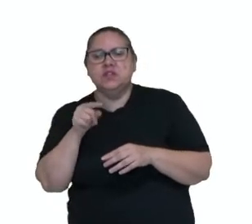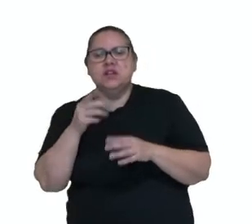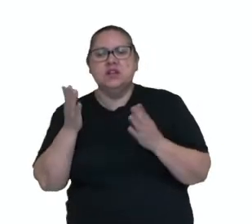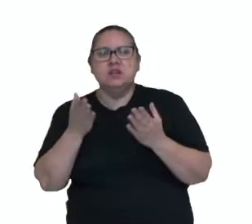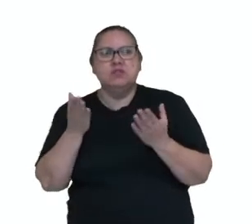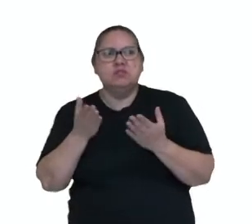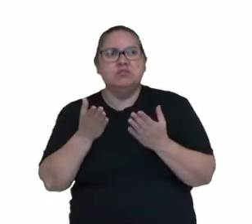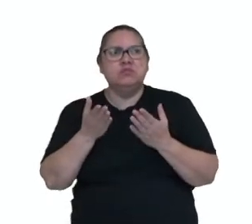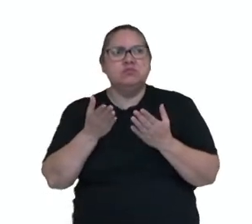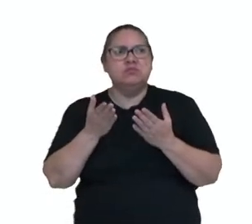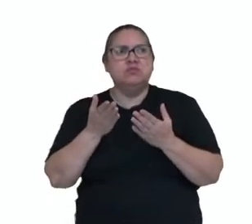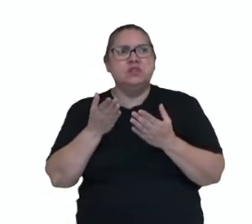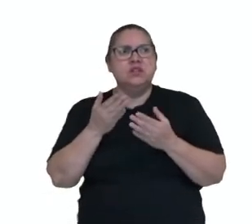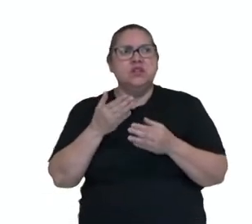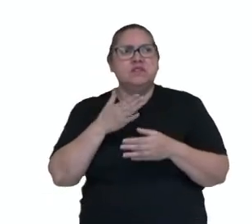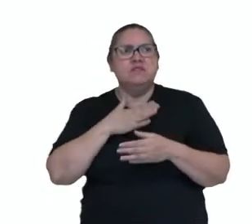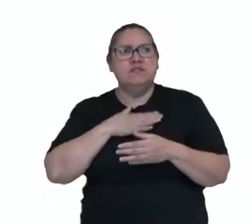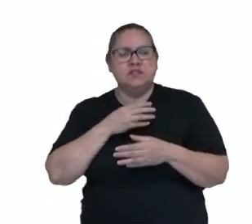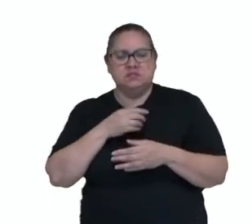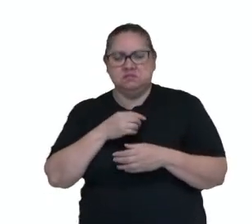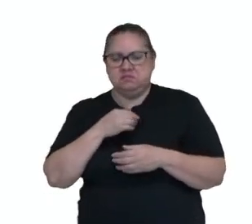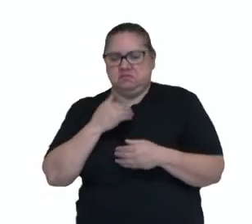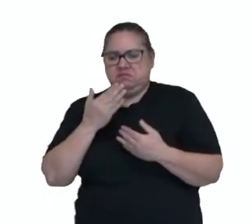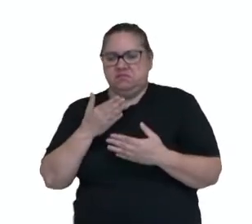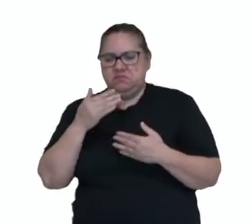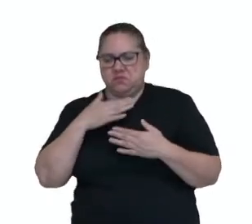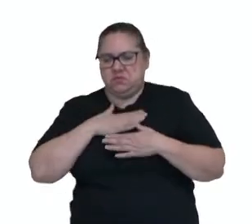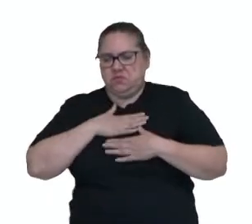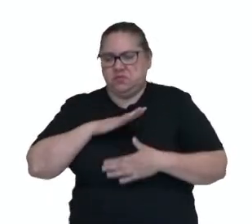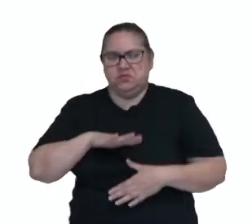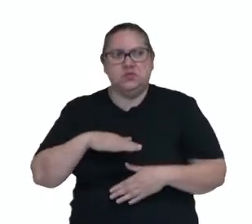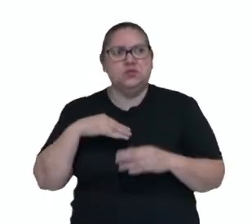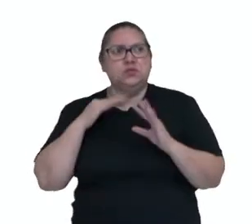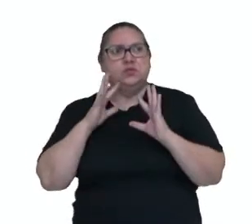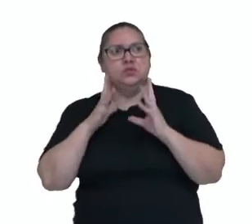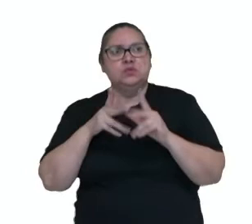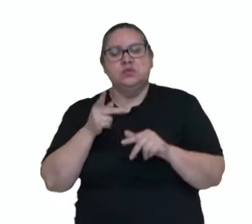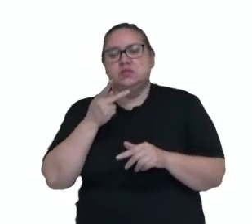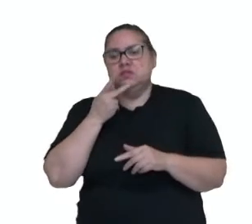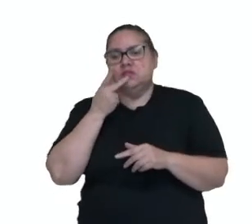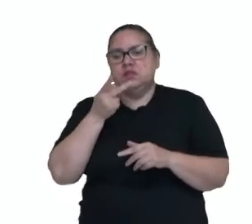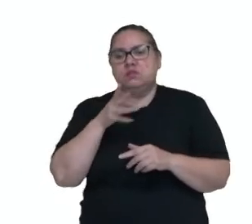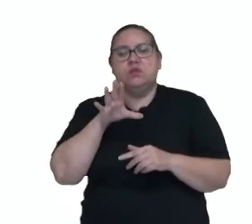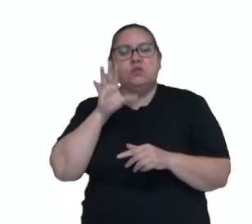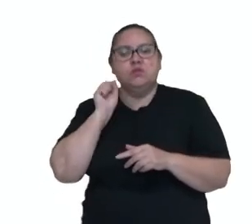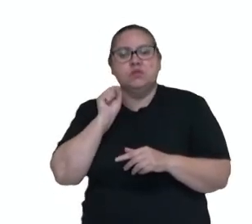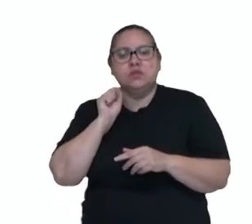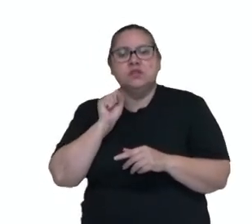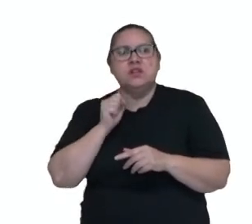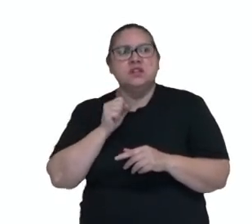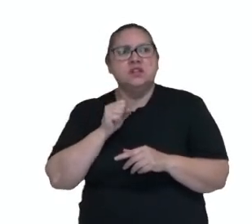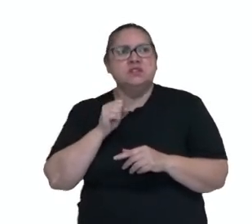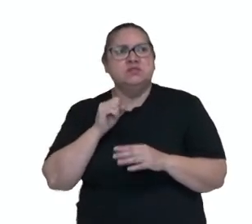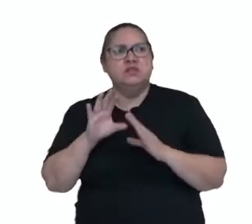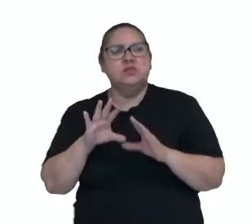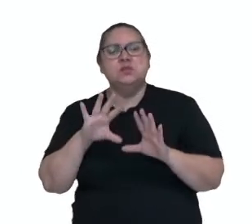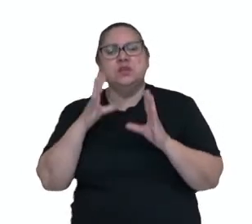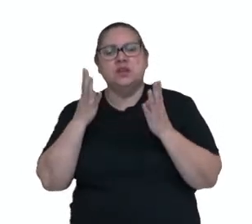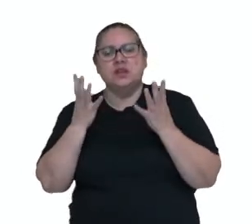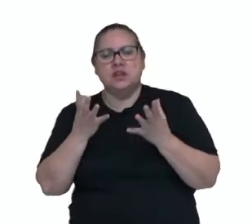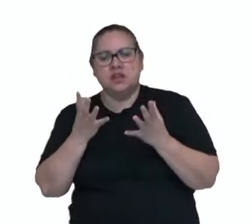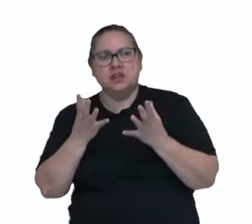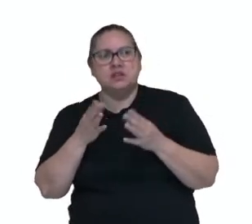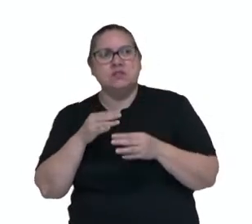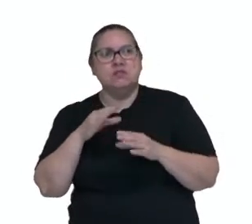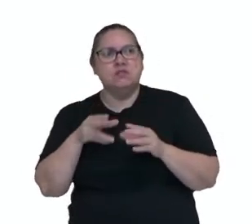esta que é uma infanção. Me faz com indignação a todos dizer ouvir. A infanção quando quer vai